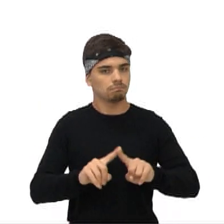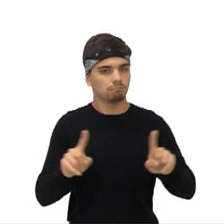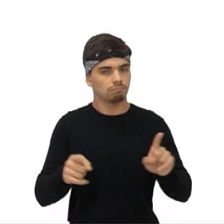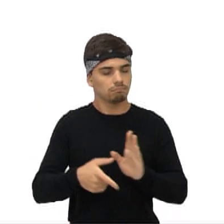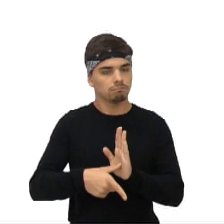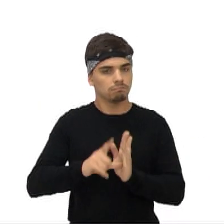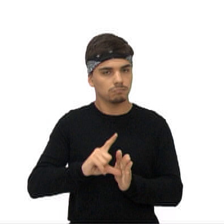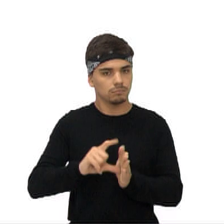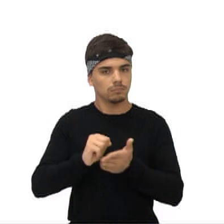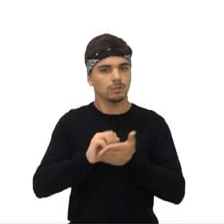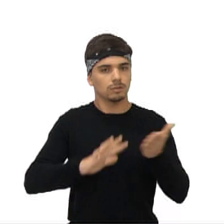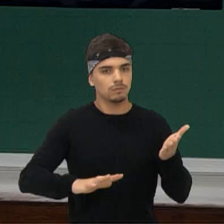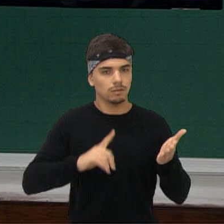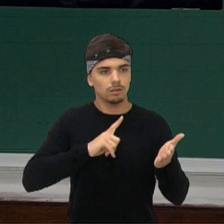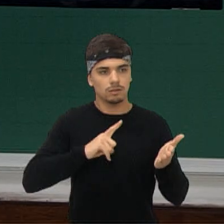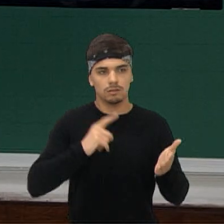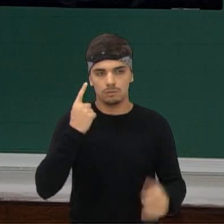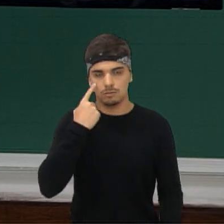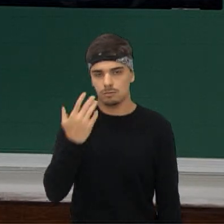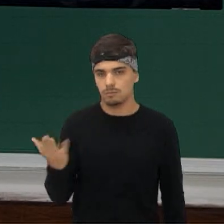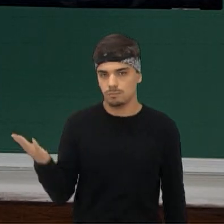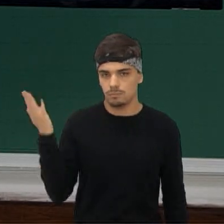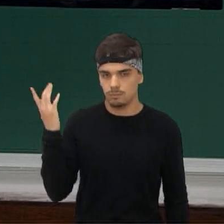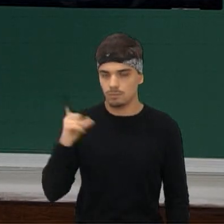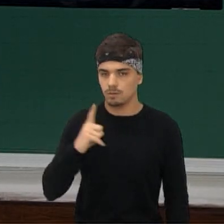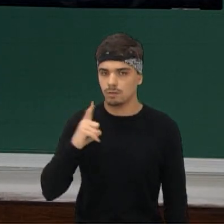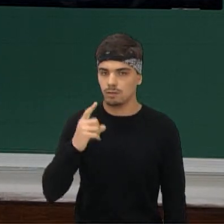nesse exercício, eu tenho